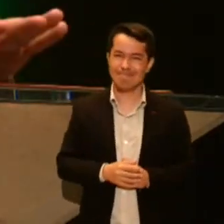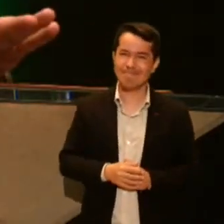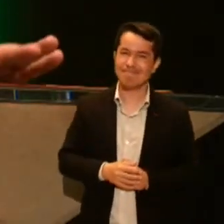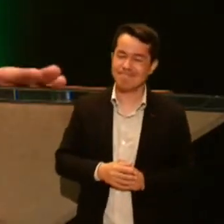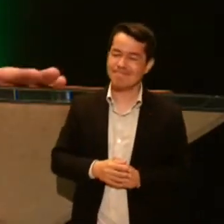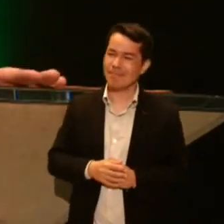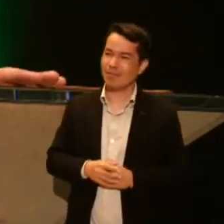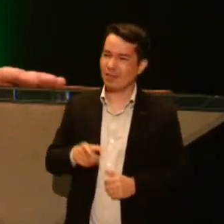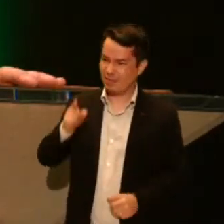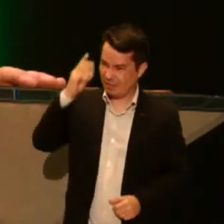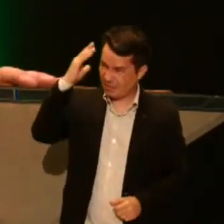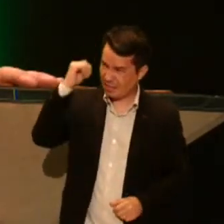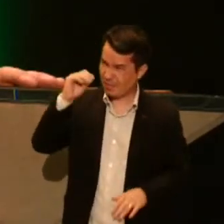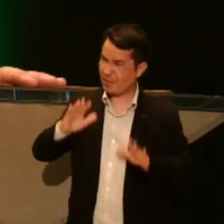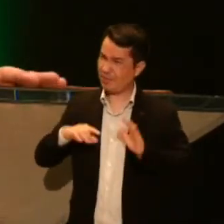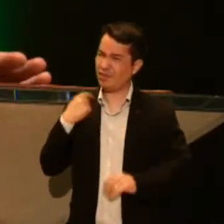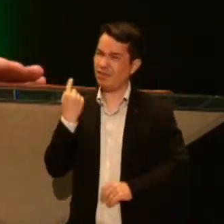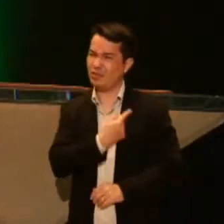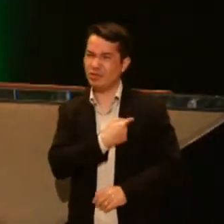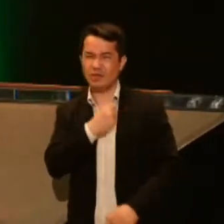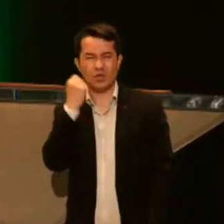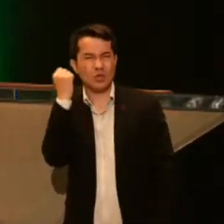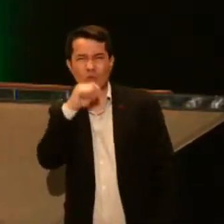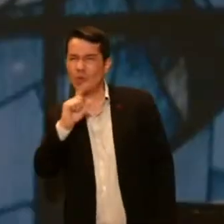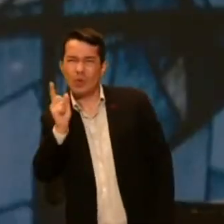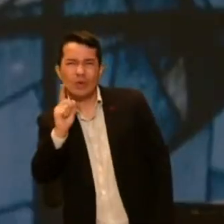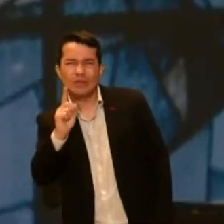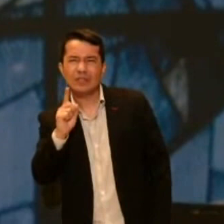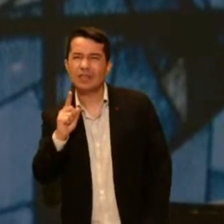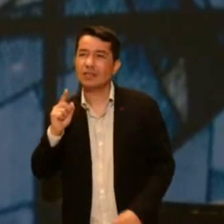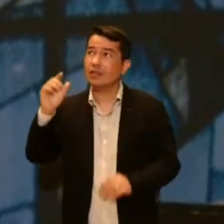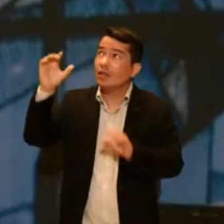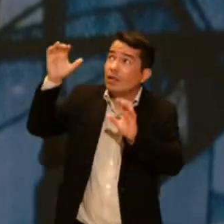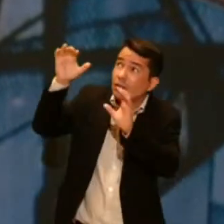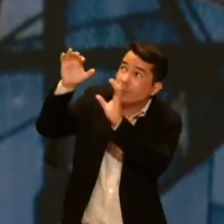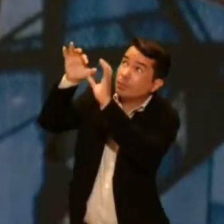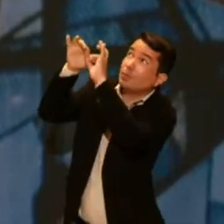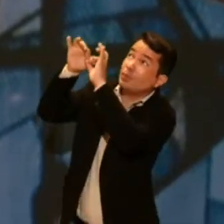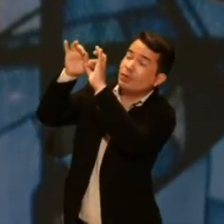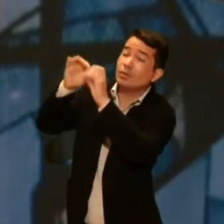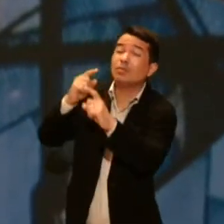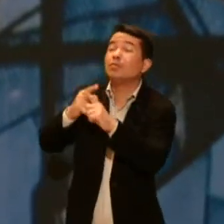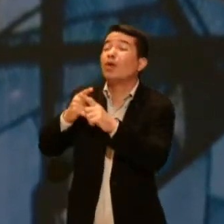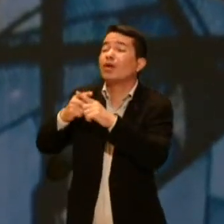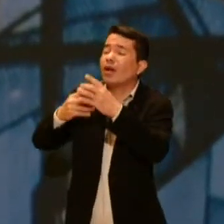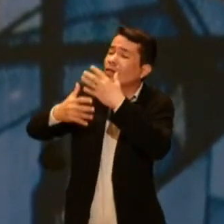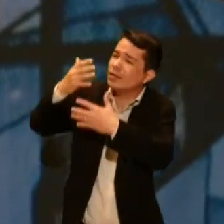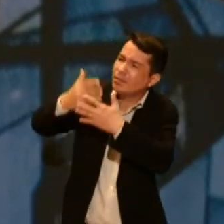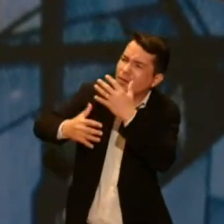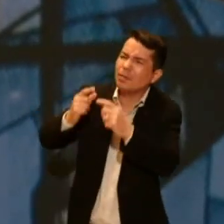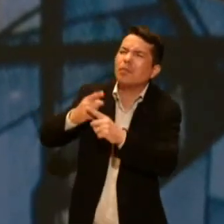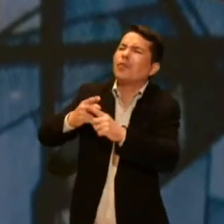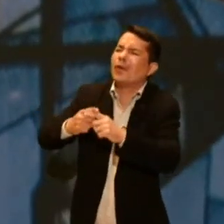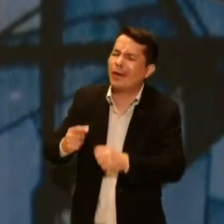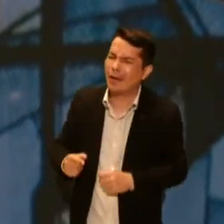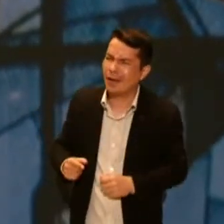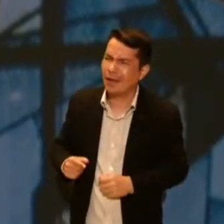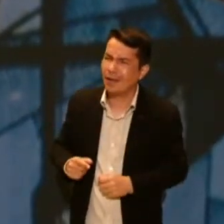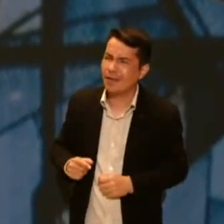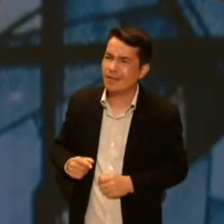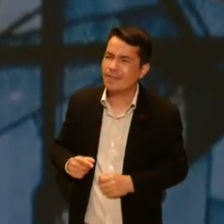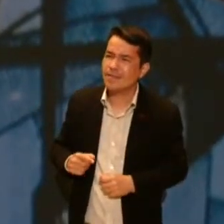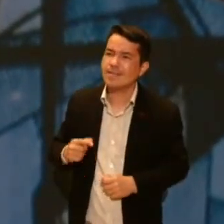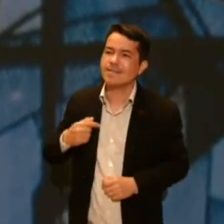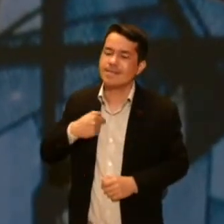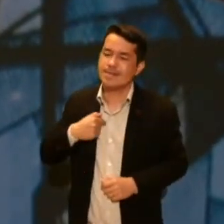de desfrutar da graça de Deus? Não é a distância, porque Deus é grande demais, é a dureza